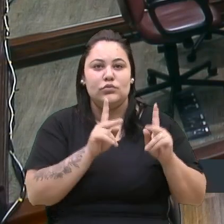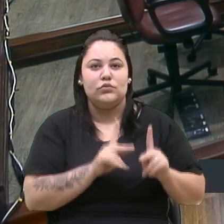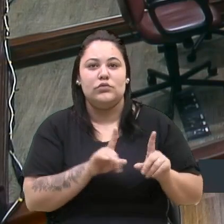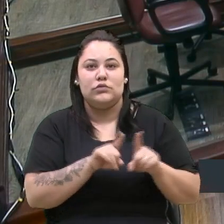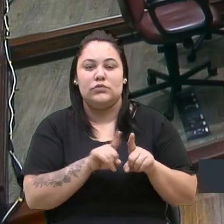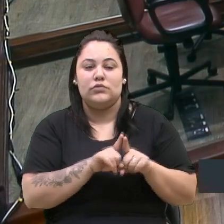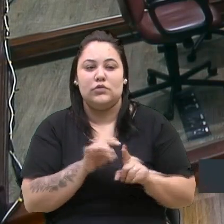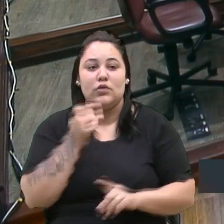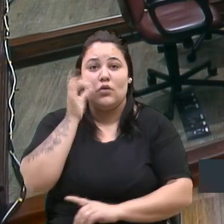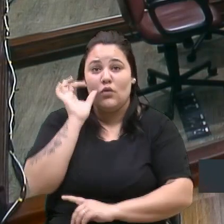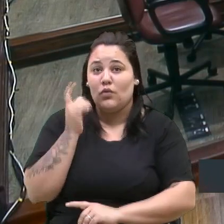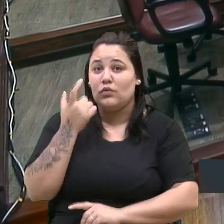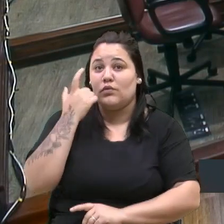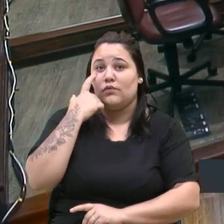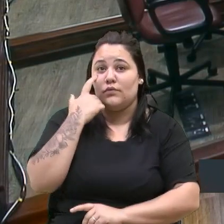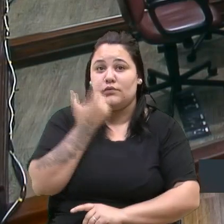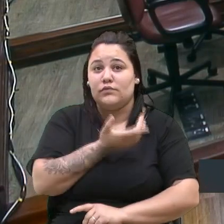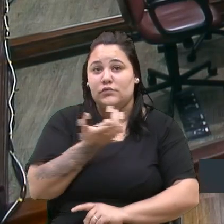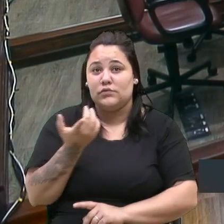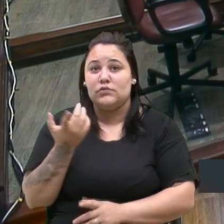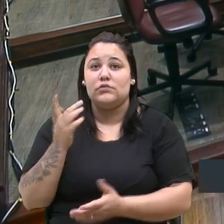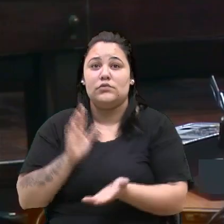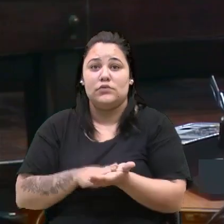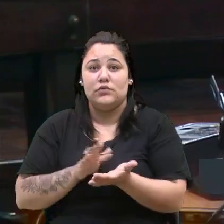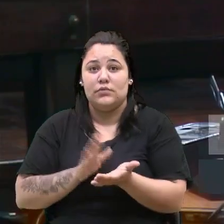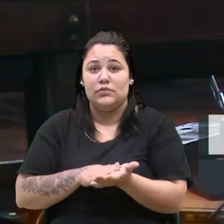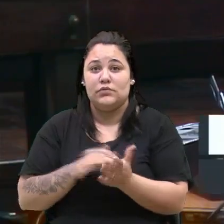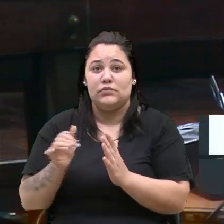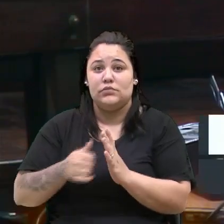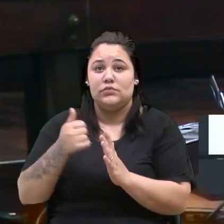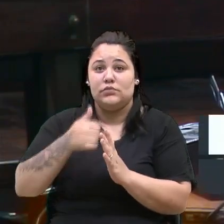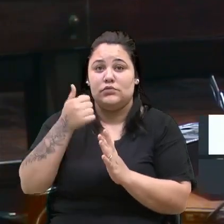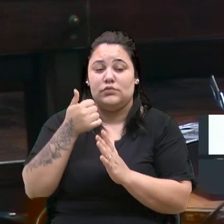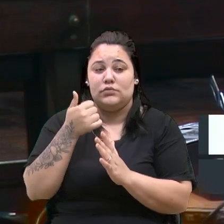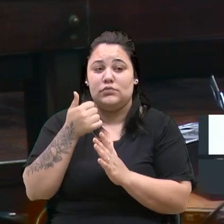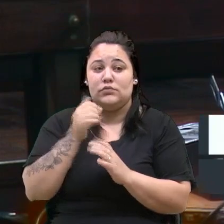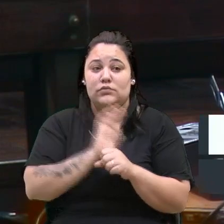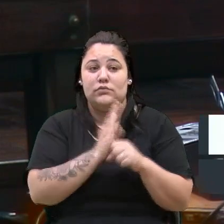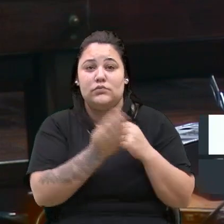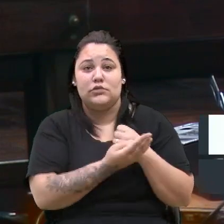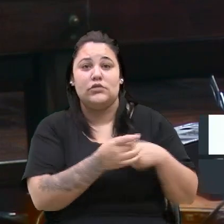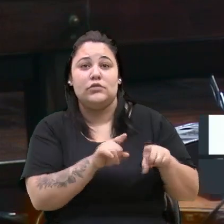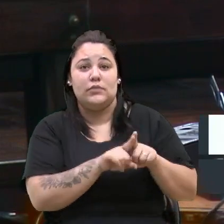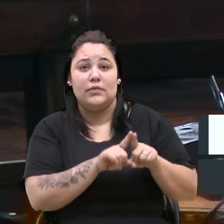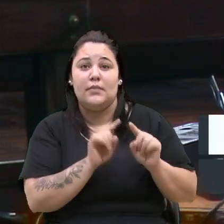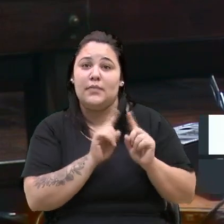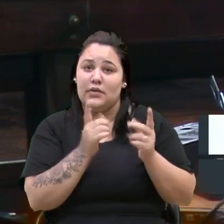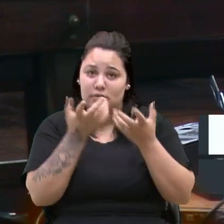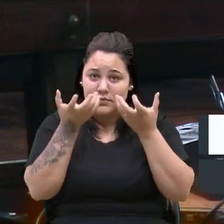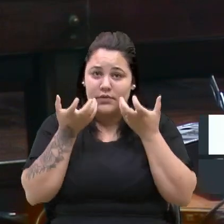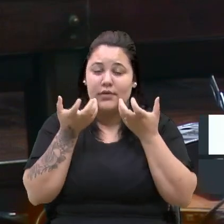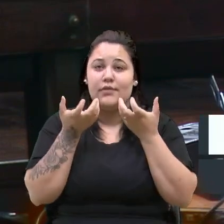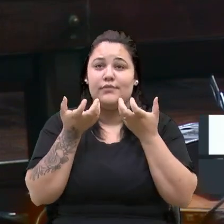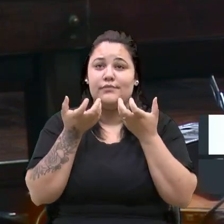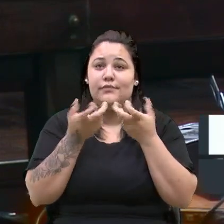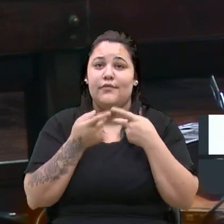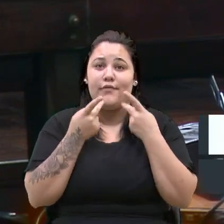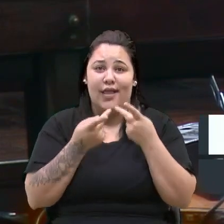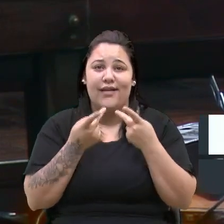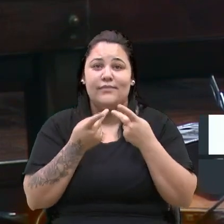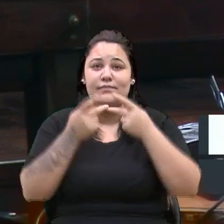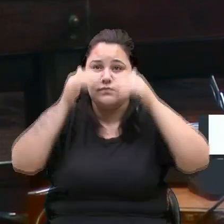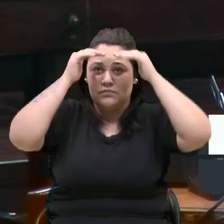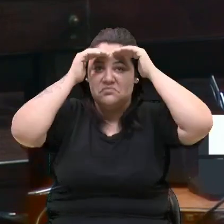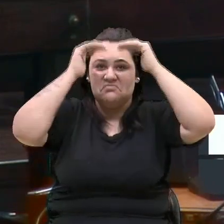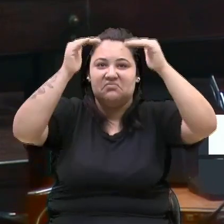ontem eu vi o senhor lá cobrando das melhorias para o bairro, mas eu quero ressaltar a educação que teve o